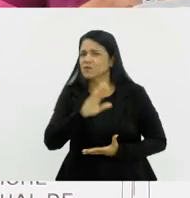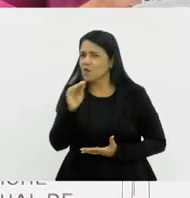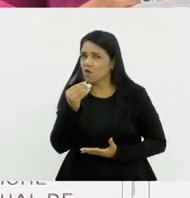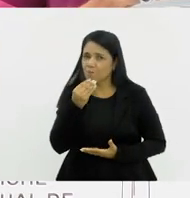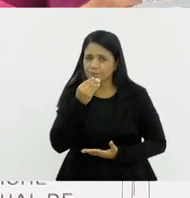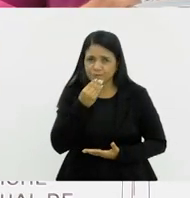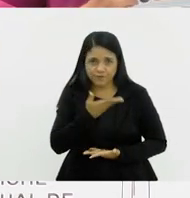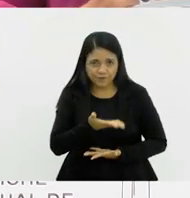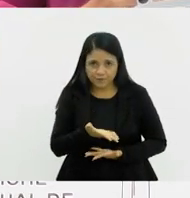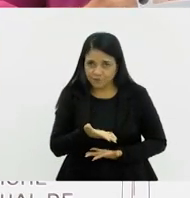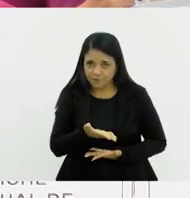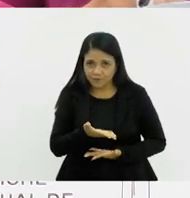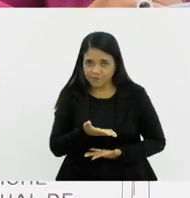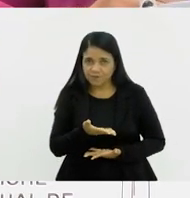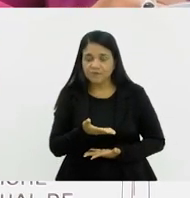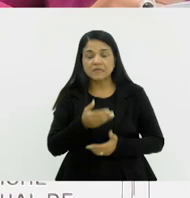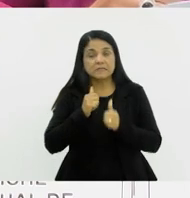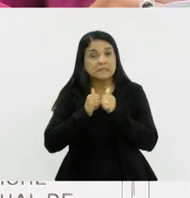e, obviamente,